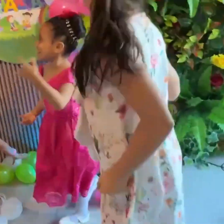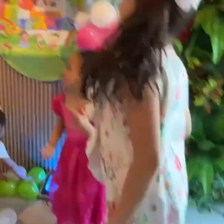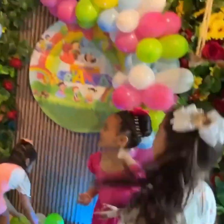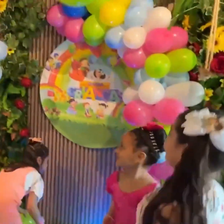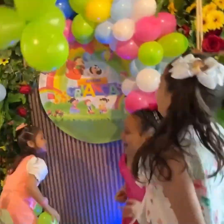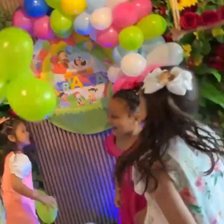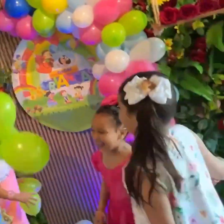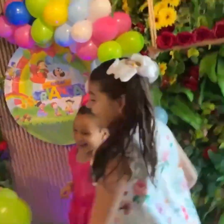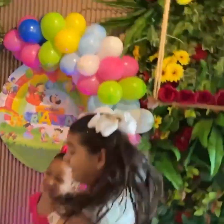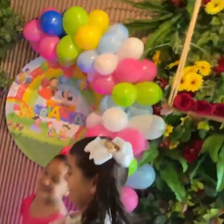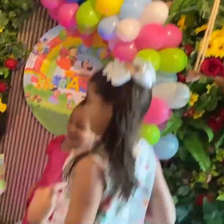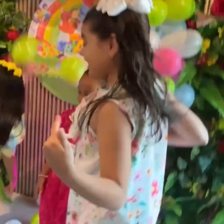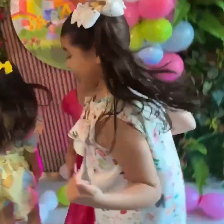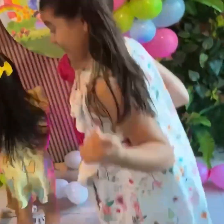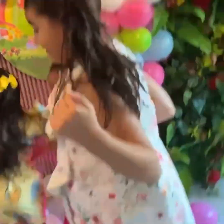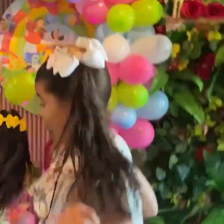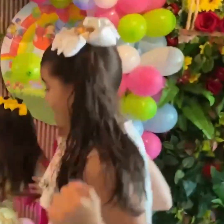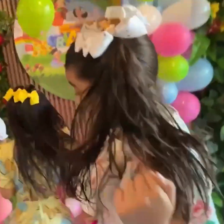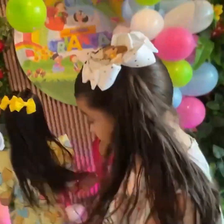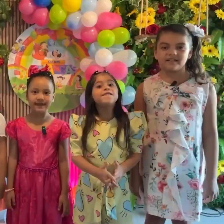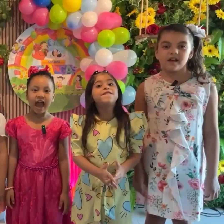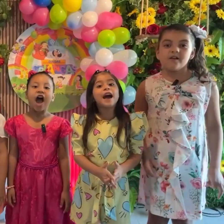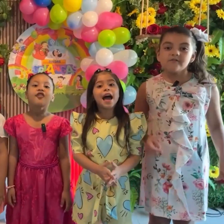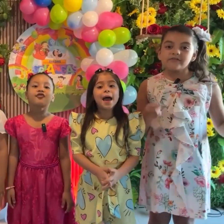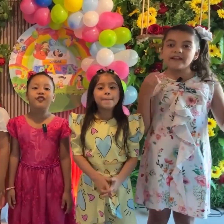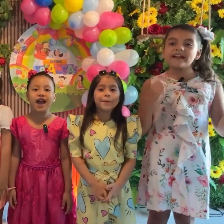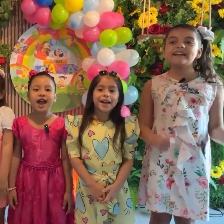pula, pipoquinha, pra crescer e estourar.